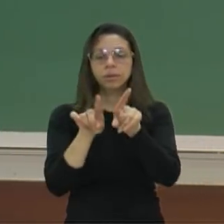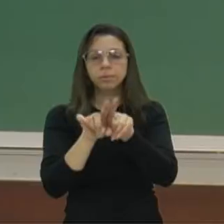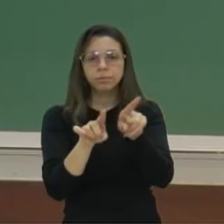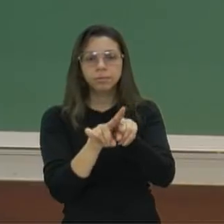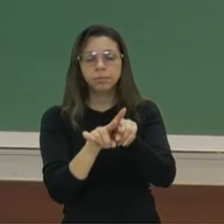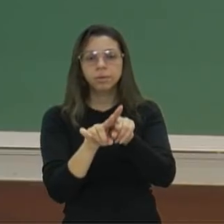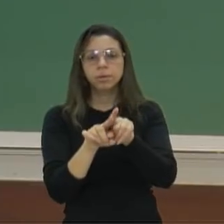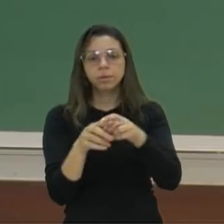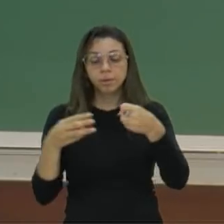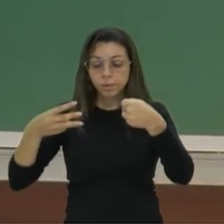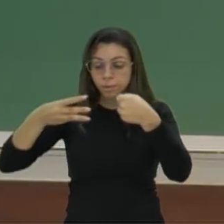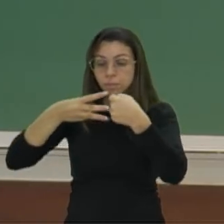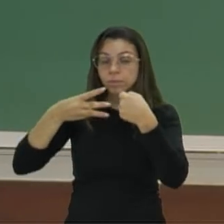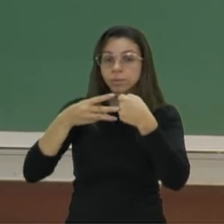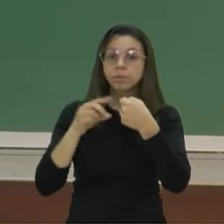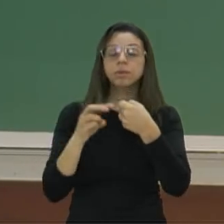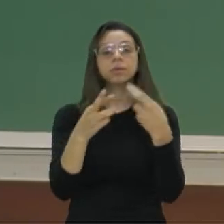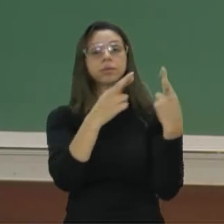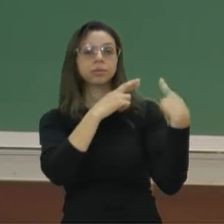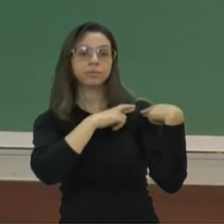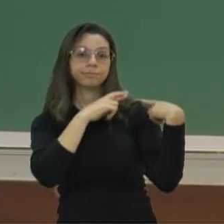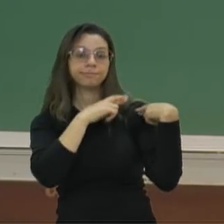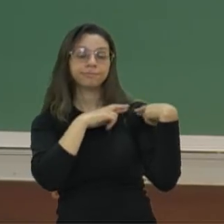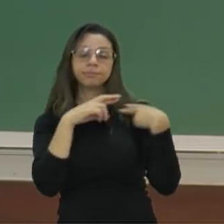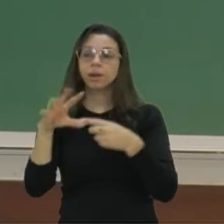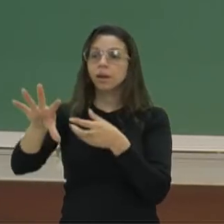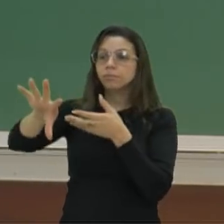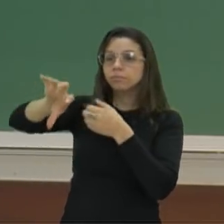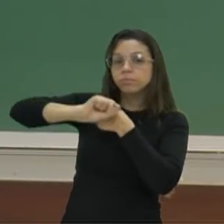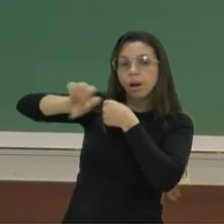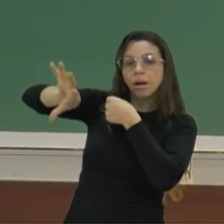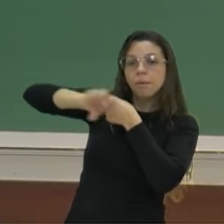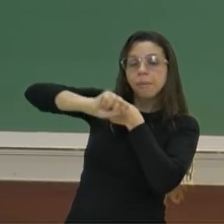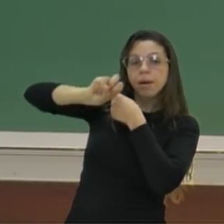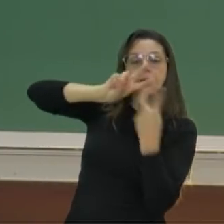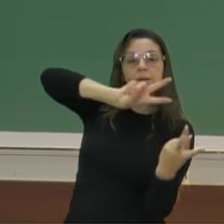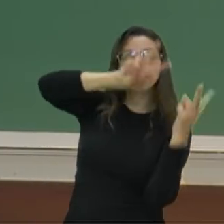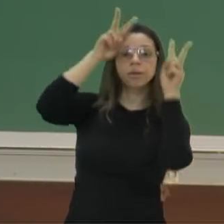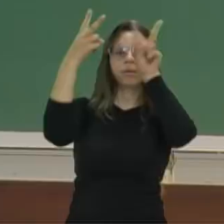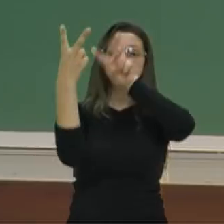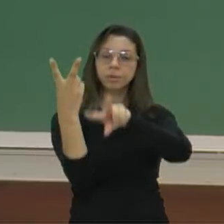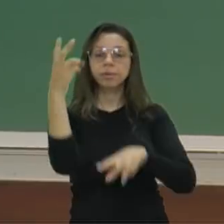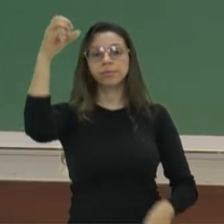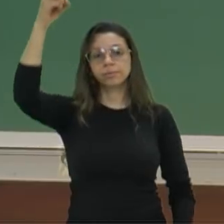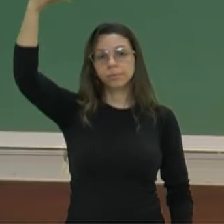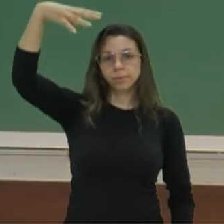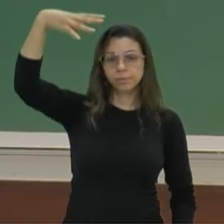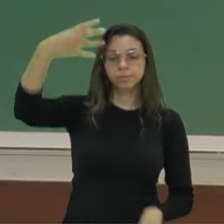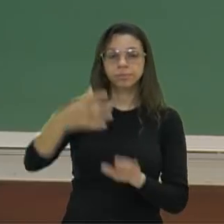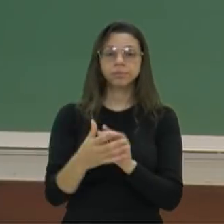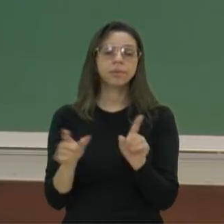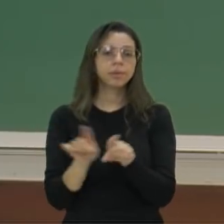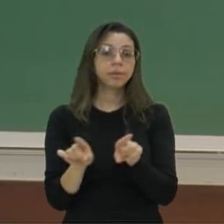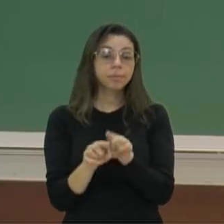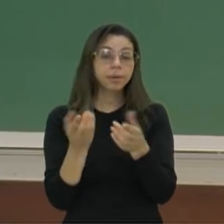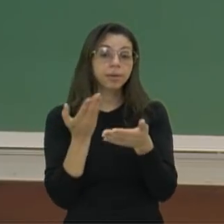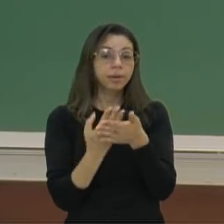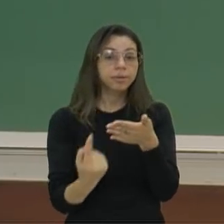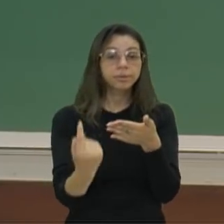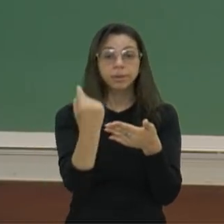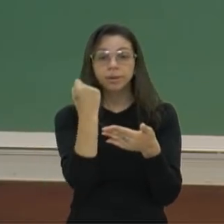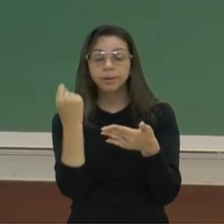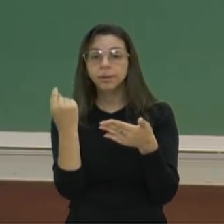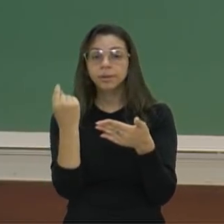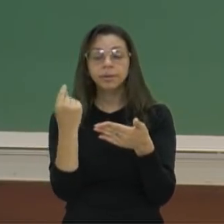aquelas células responsáveis pela captura e essa transformação da luminosidade. E na aula anterior, nós falamos